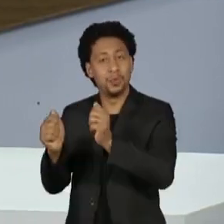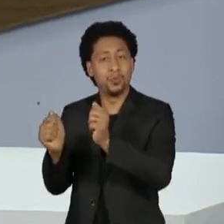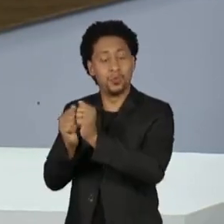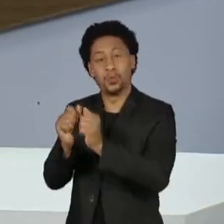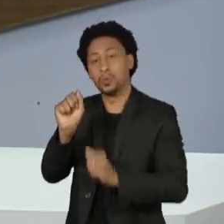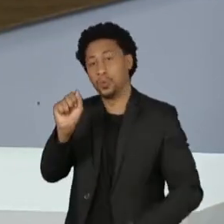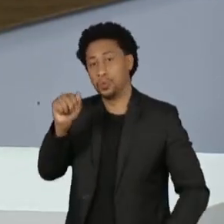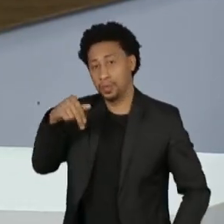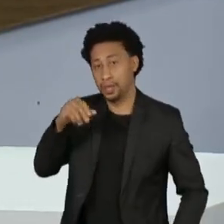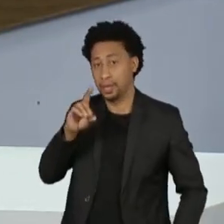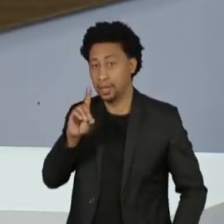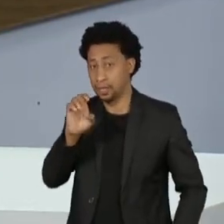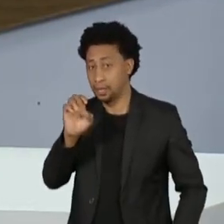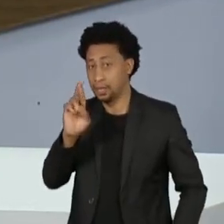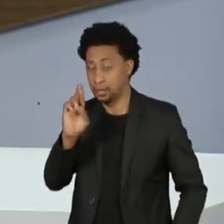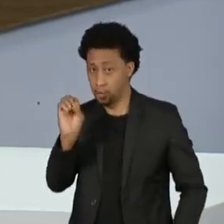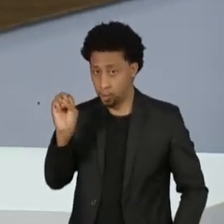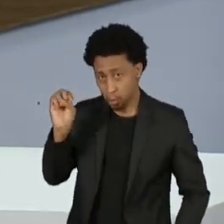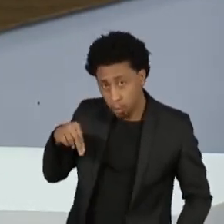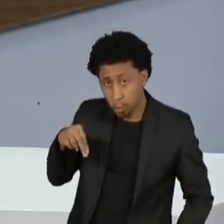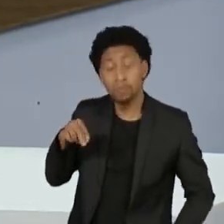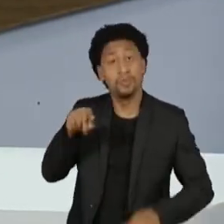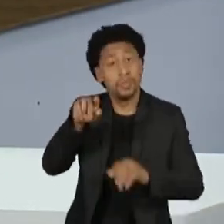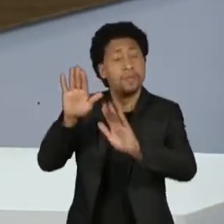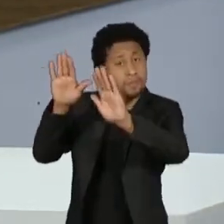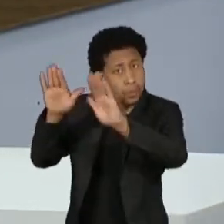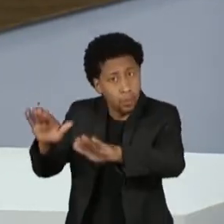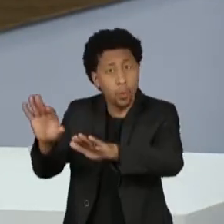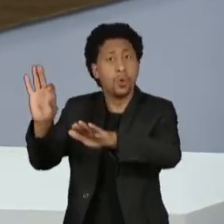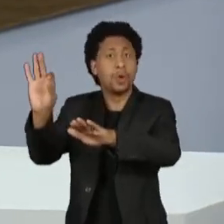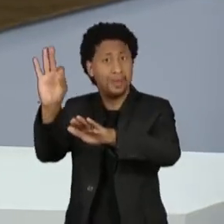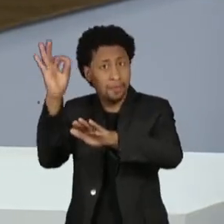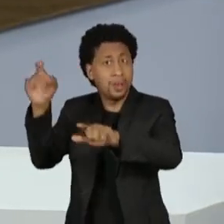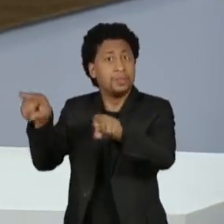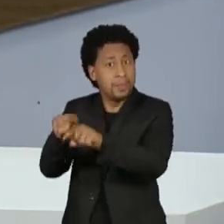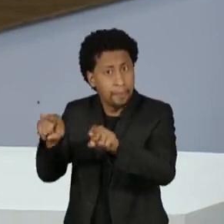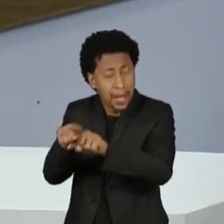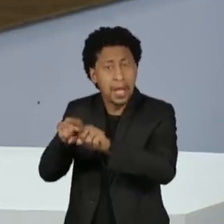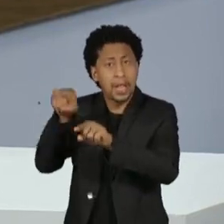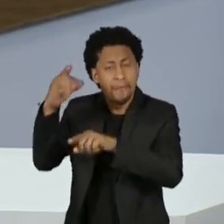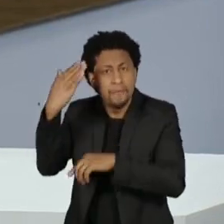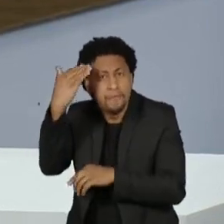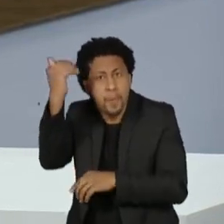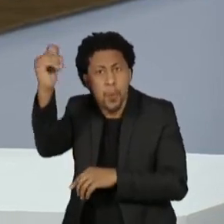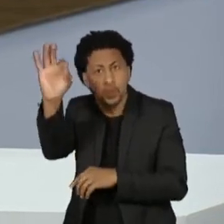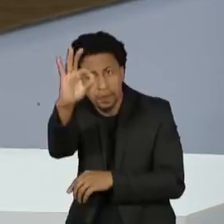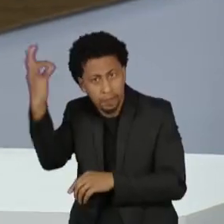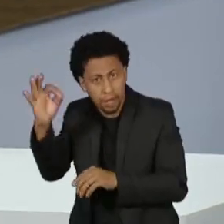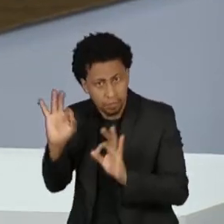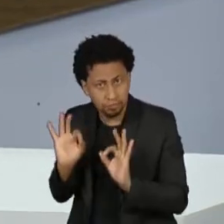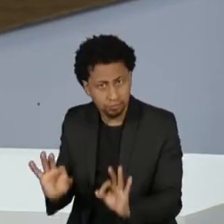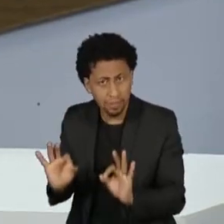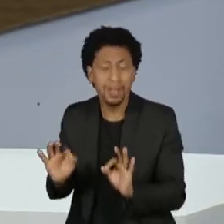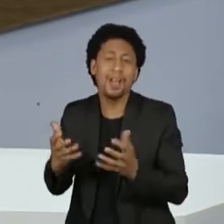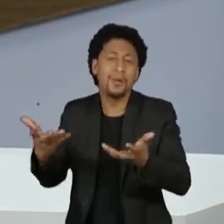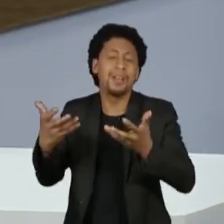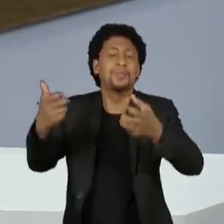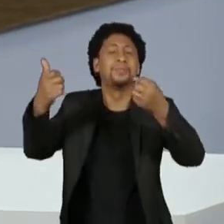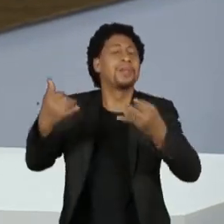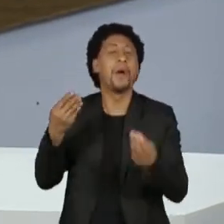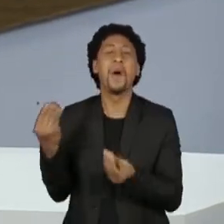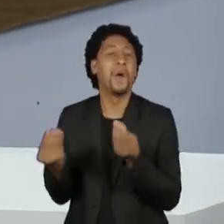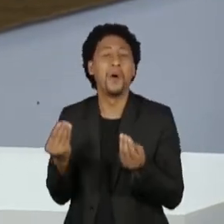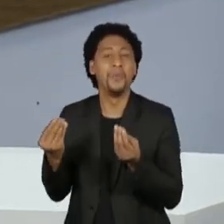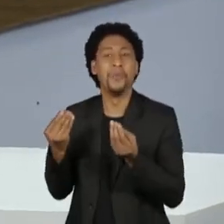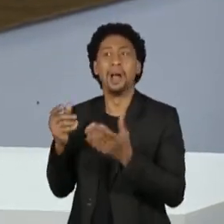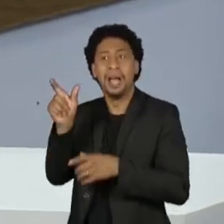também Você foi para a França e você se estabeleceu na França ficou muito famoso nesse país né e eu queria que você falasse um pouquinho como